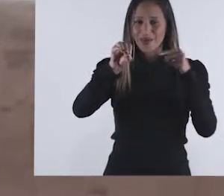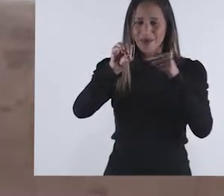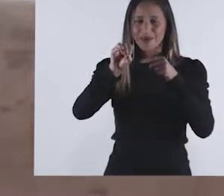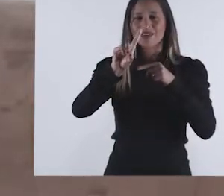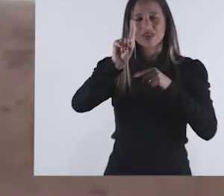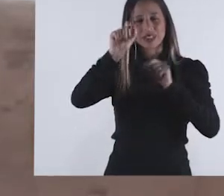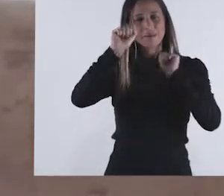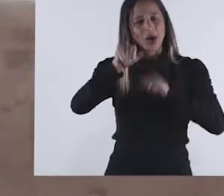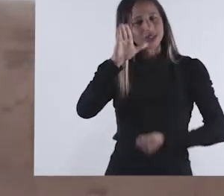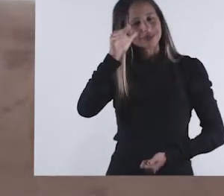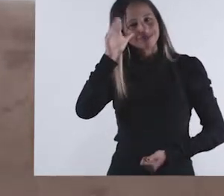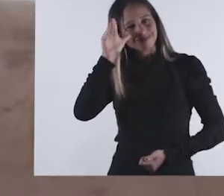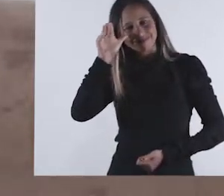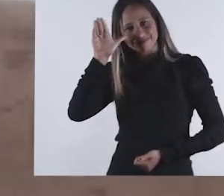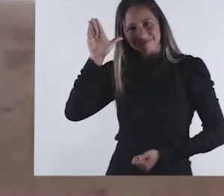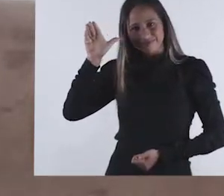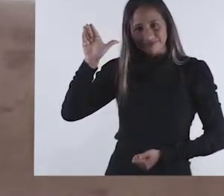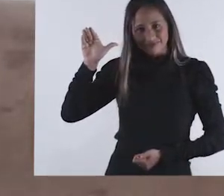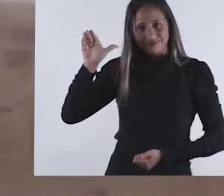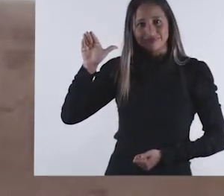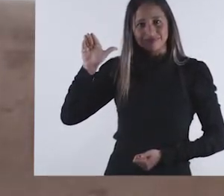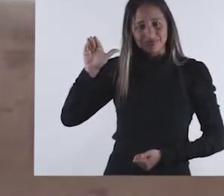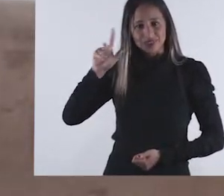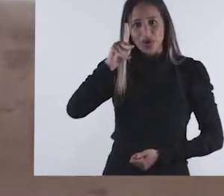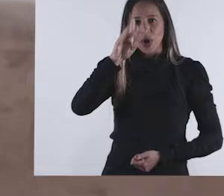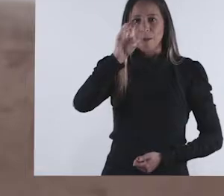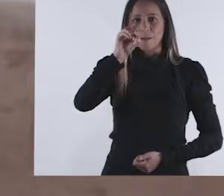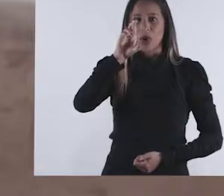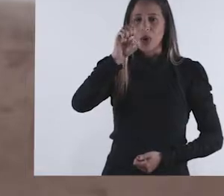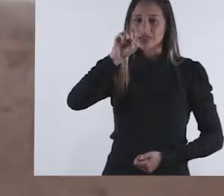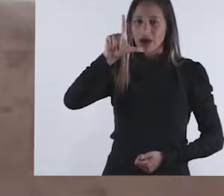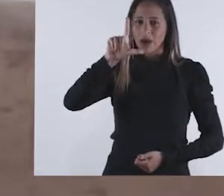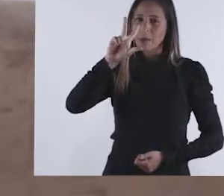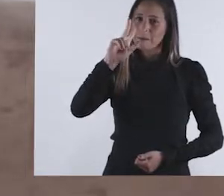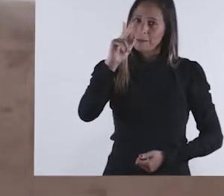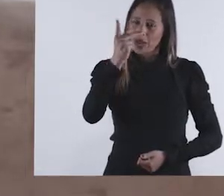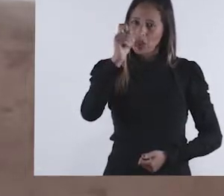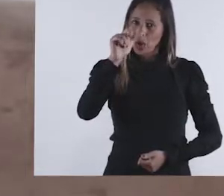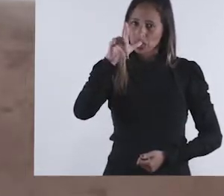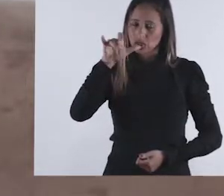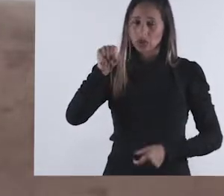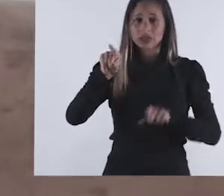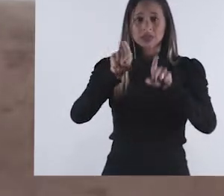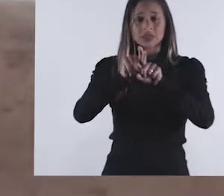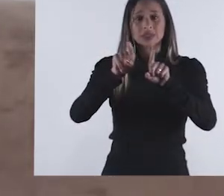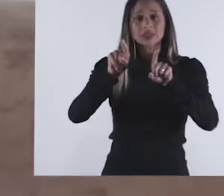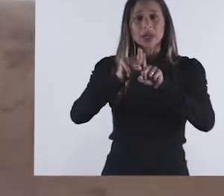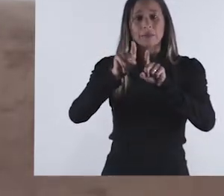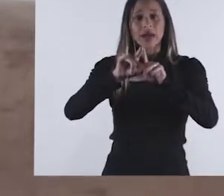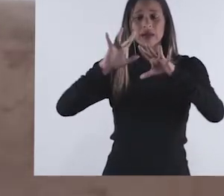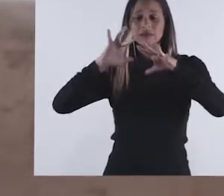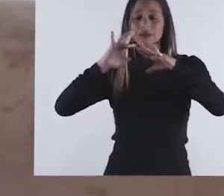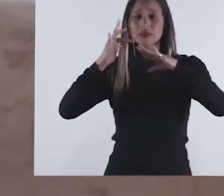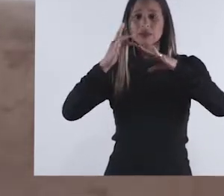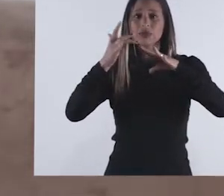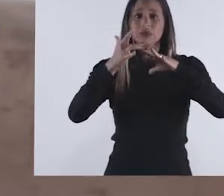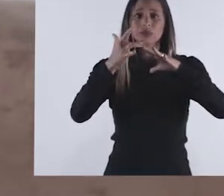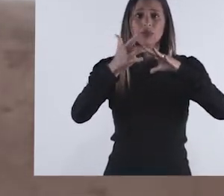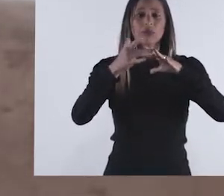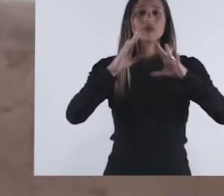nos acompanhar pelo portal Belo Horizonte e pelos canais do FliBH